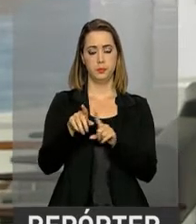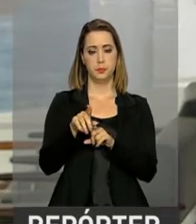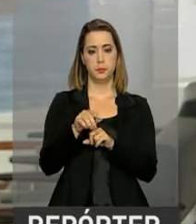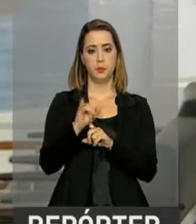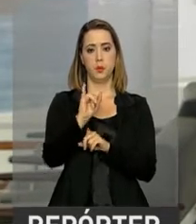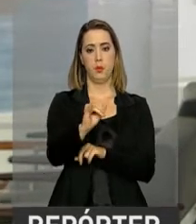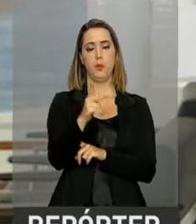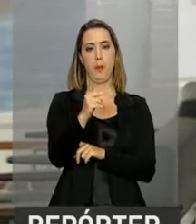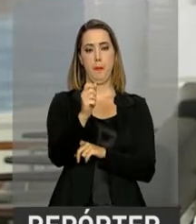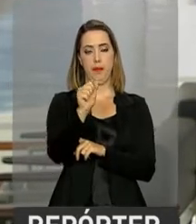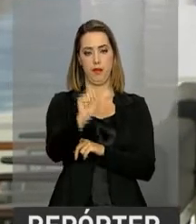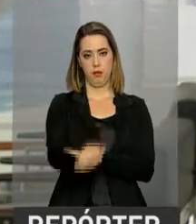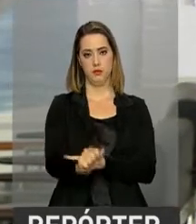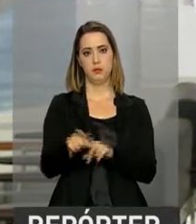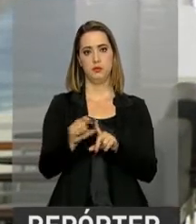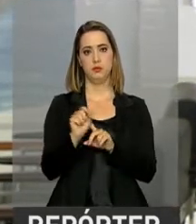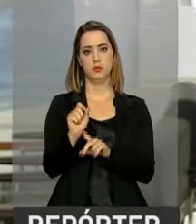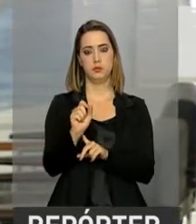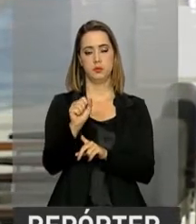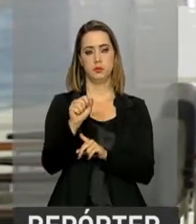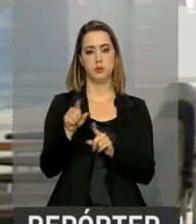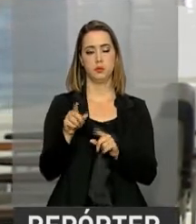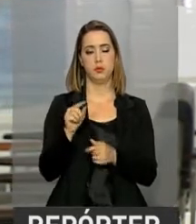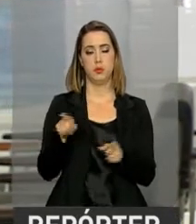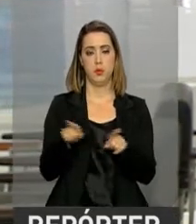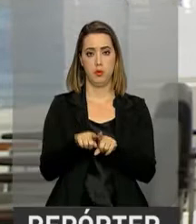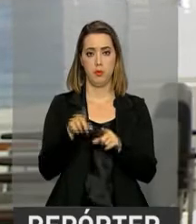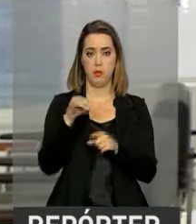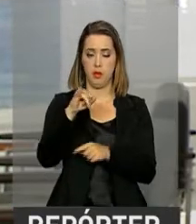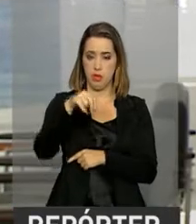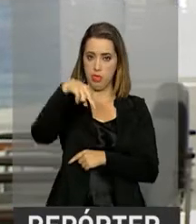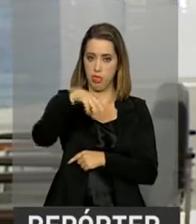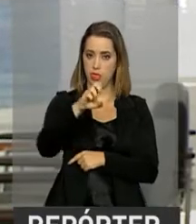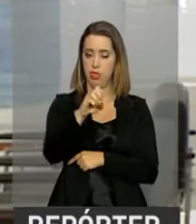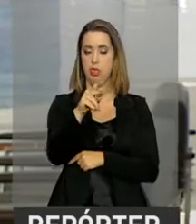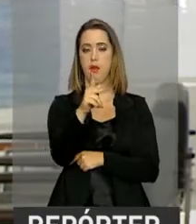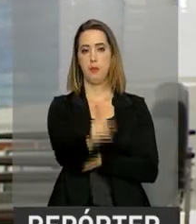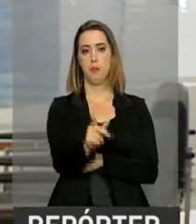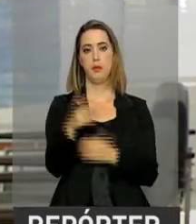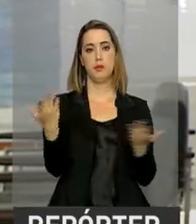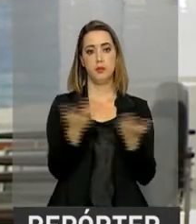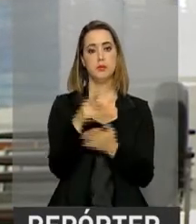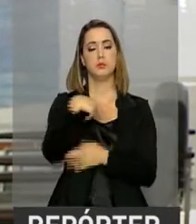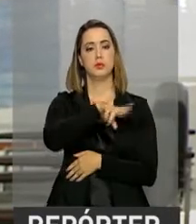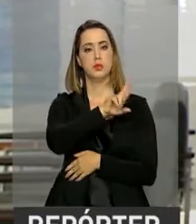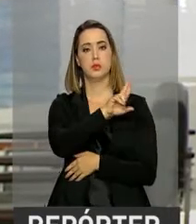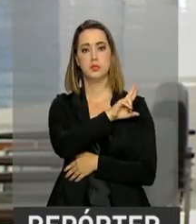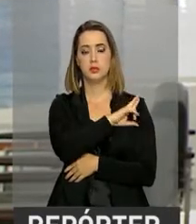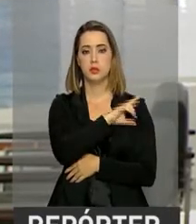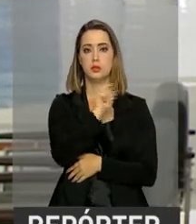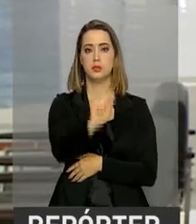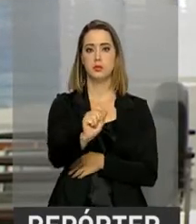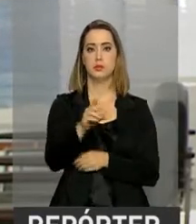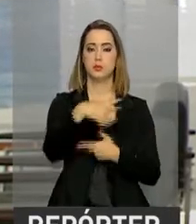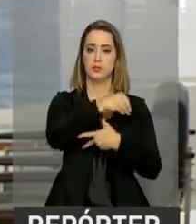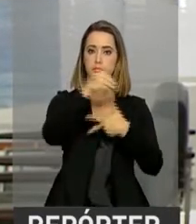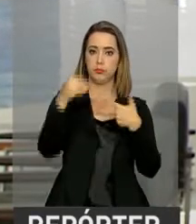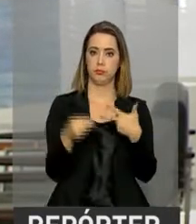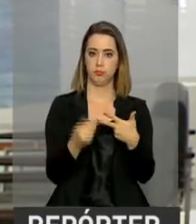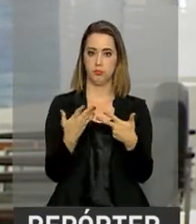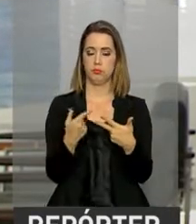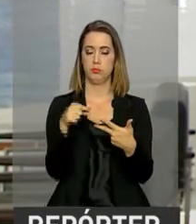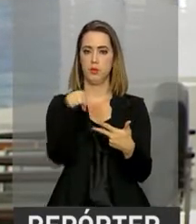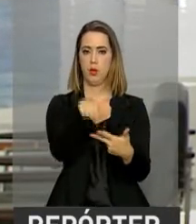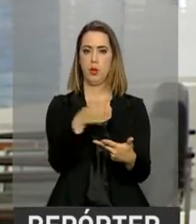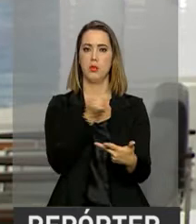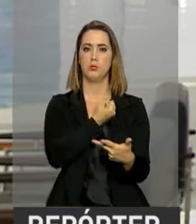e Pesquisas Educacionais Anísio Teixeira, o INEP, que é responsável pela realização do Enem. Nessa